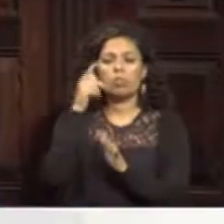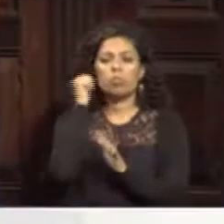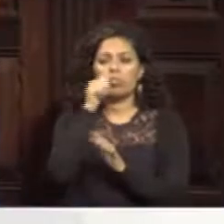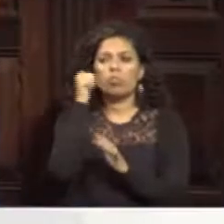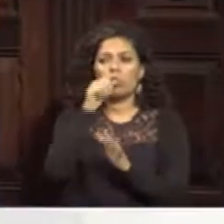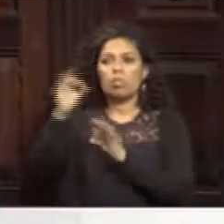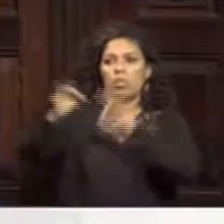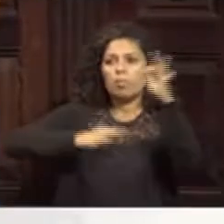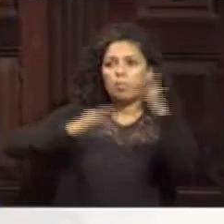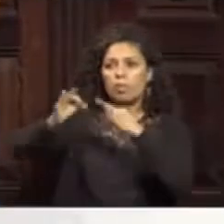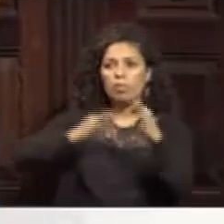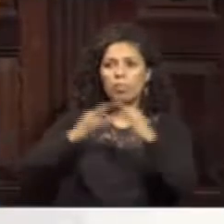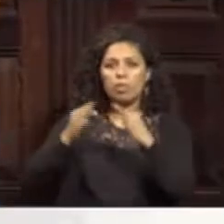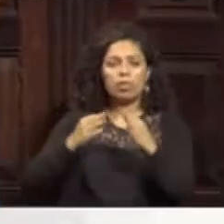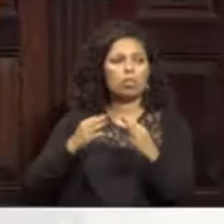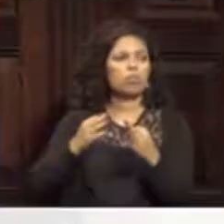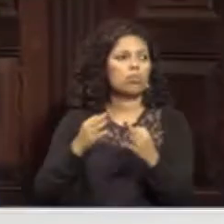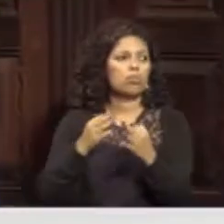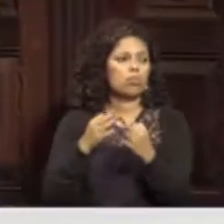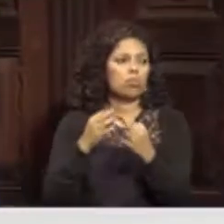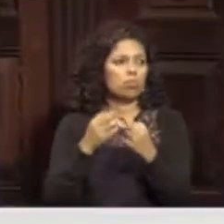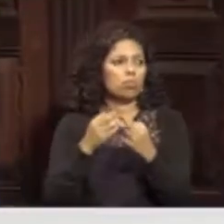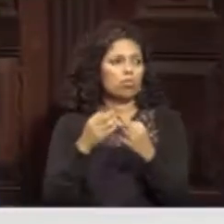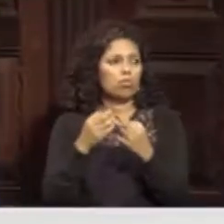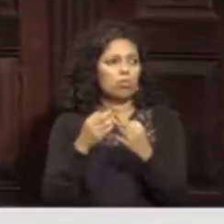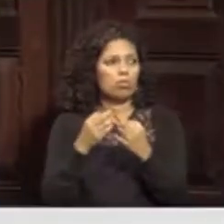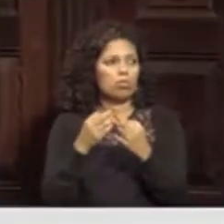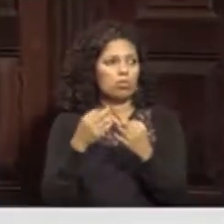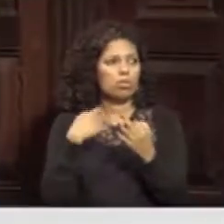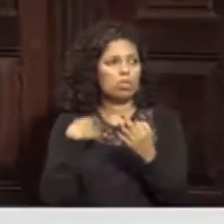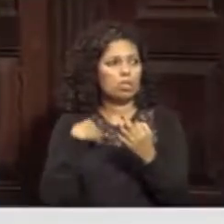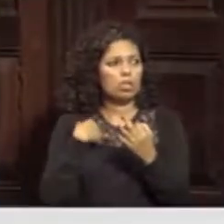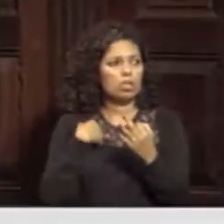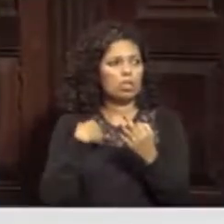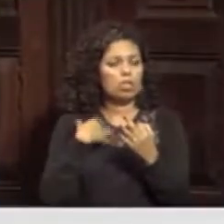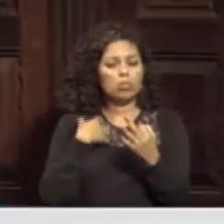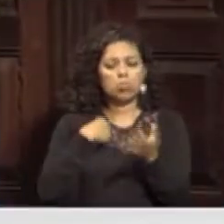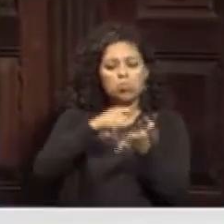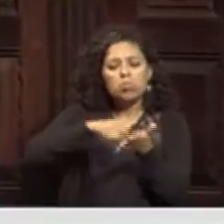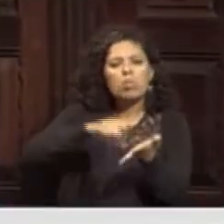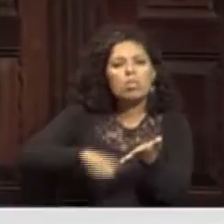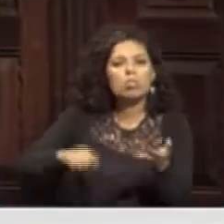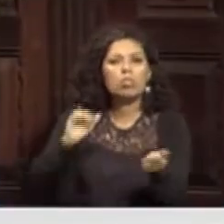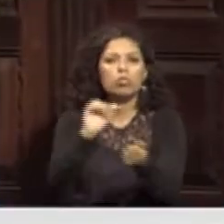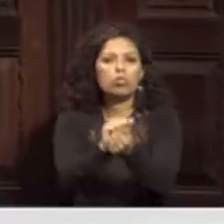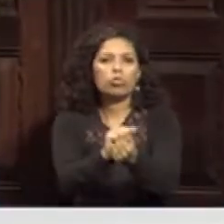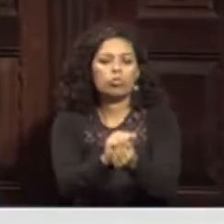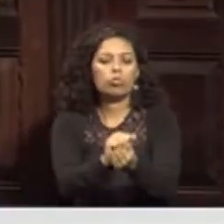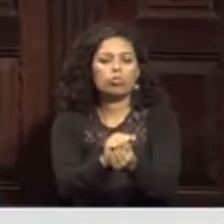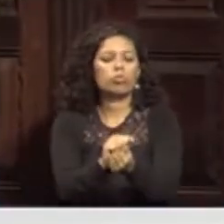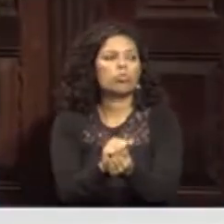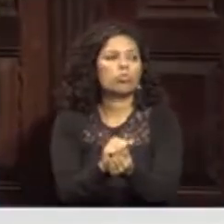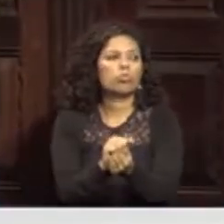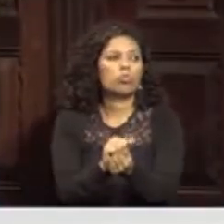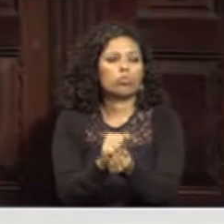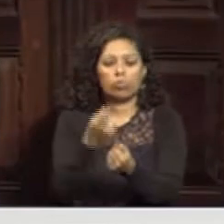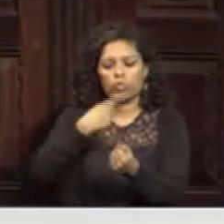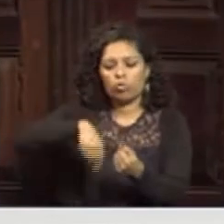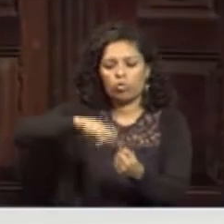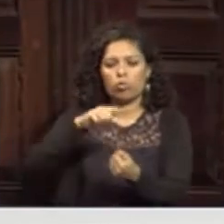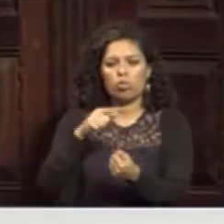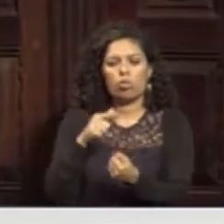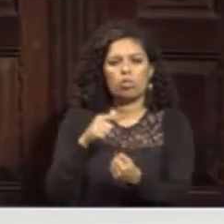de resolução, que eu tenho o prazer de assinar também como autor, seja